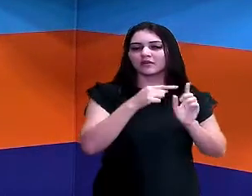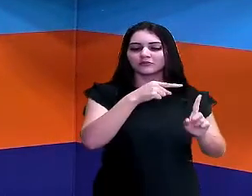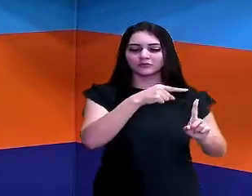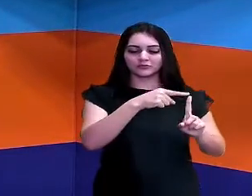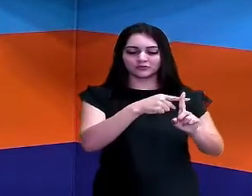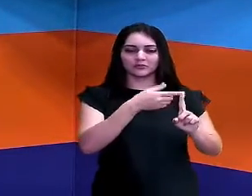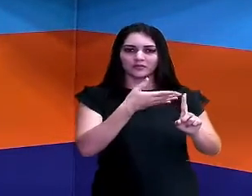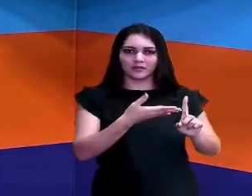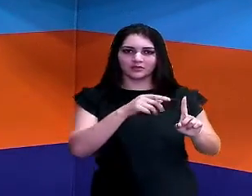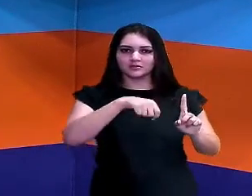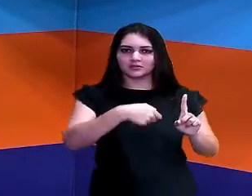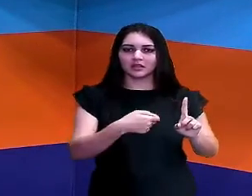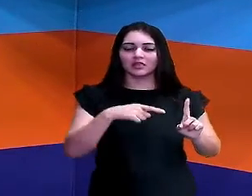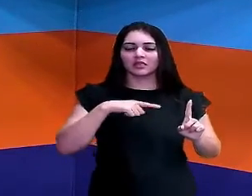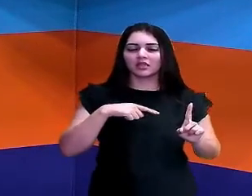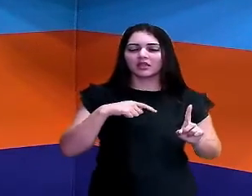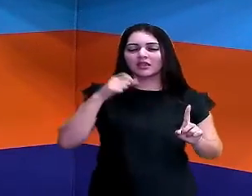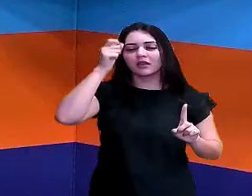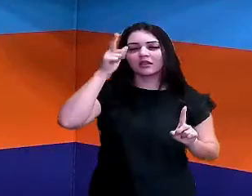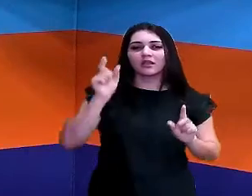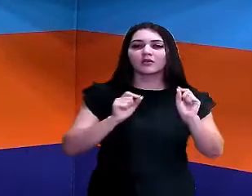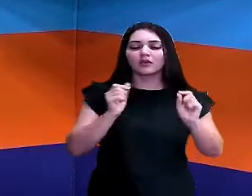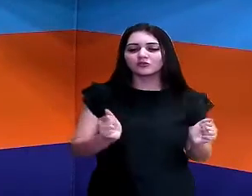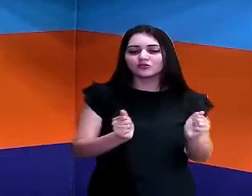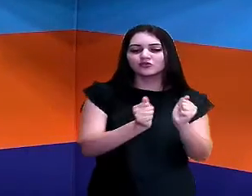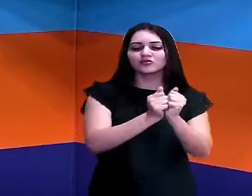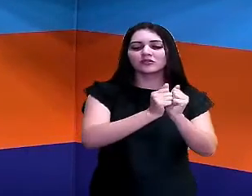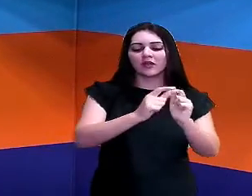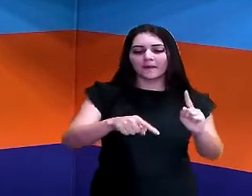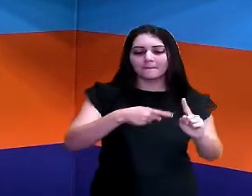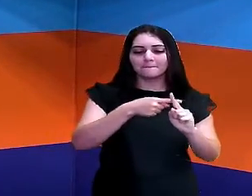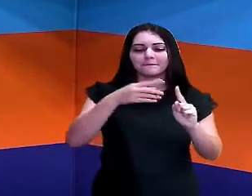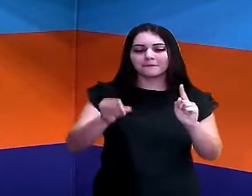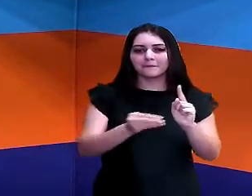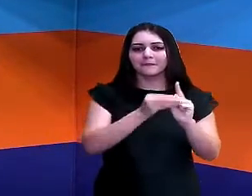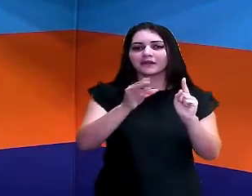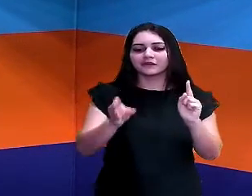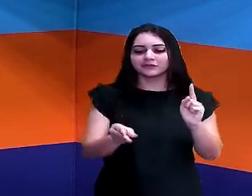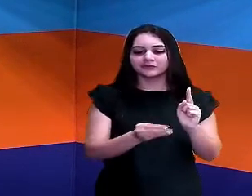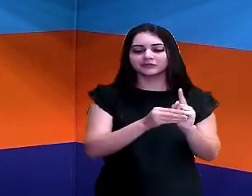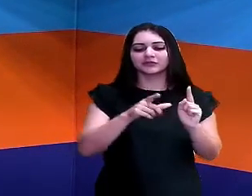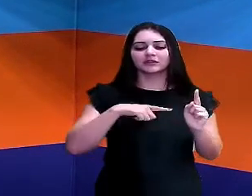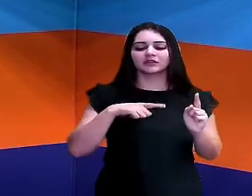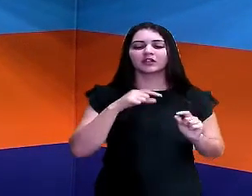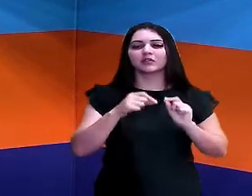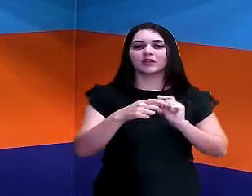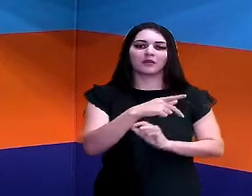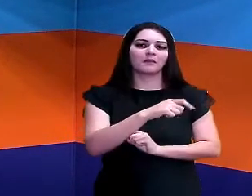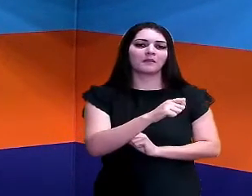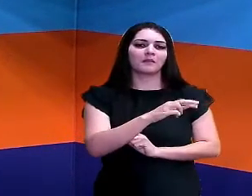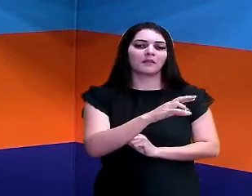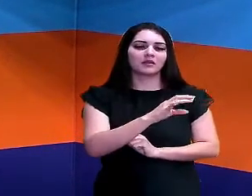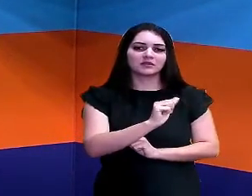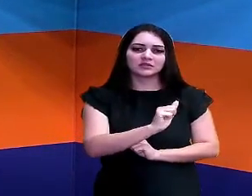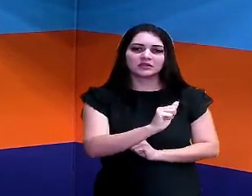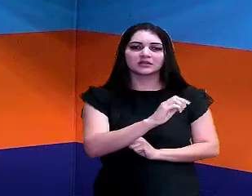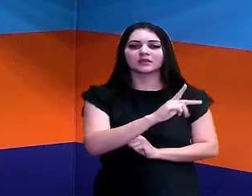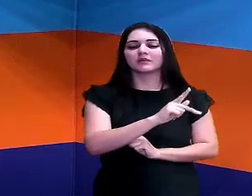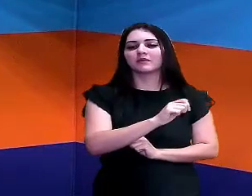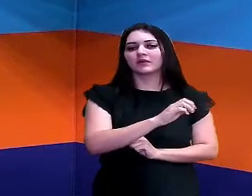a gente tem a ideia de juntar e acrescentar, e a gente tem os termos parcela, parcela, soma ou